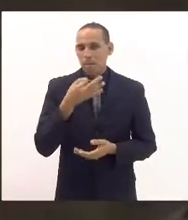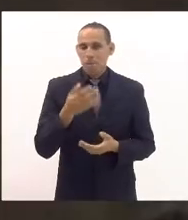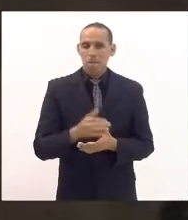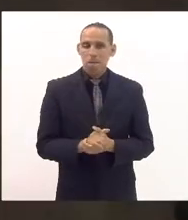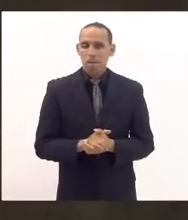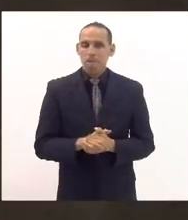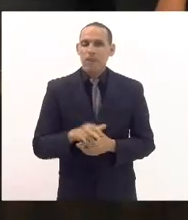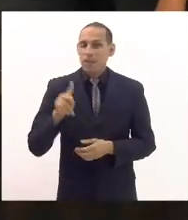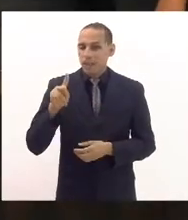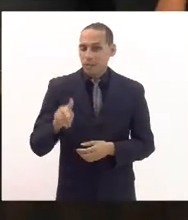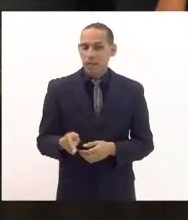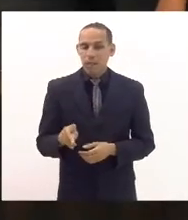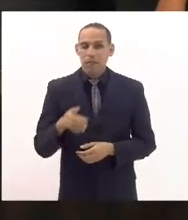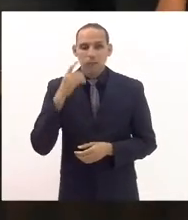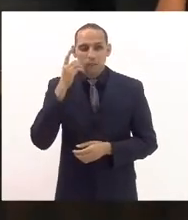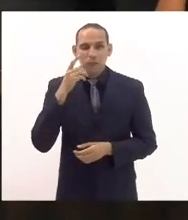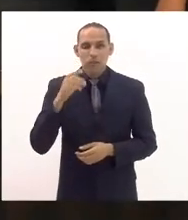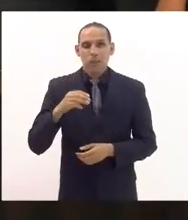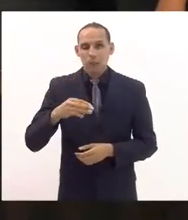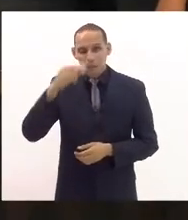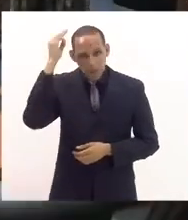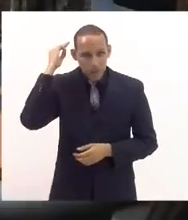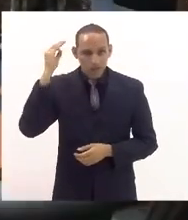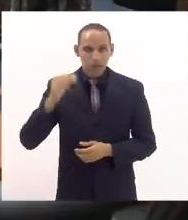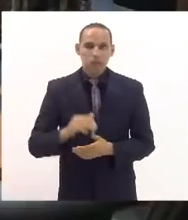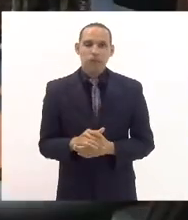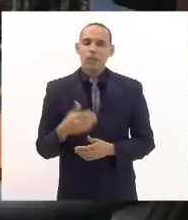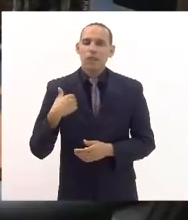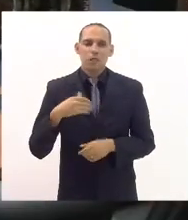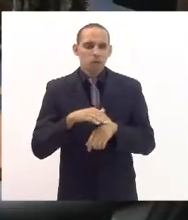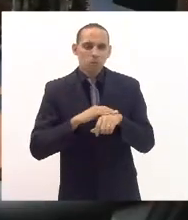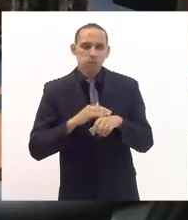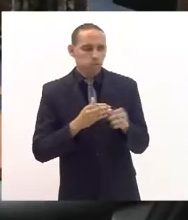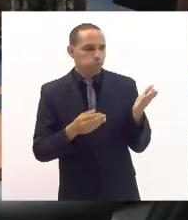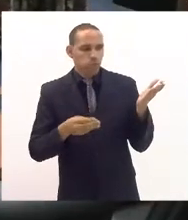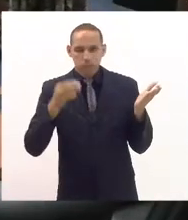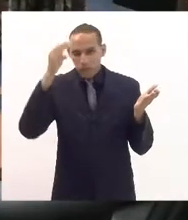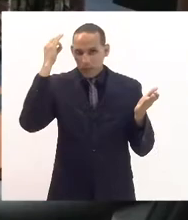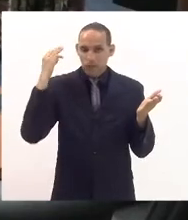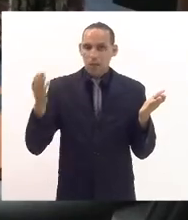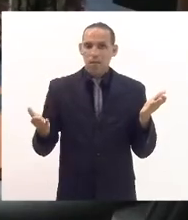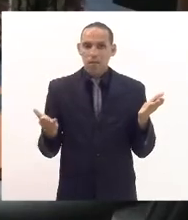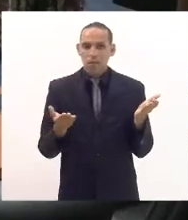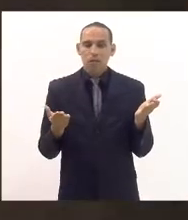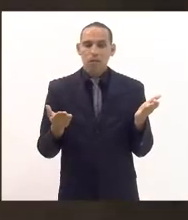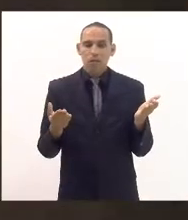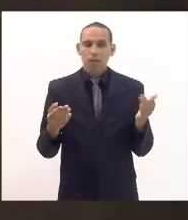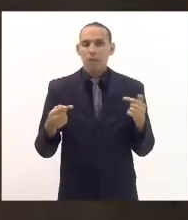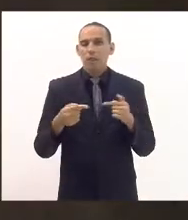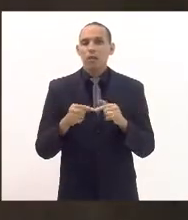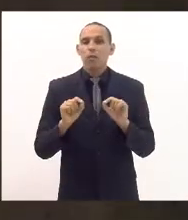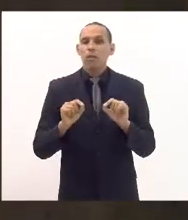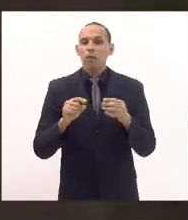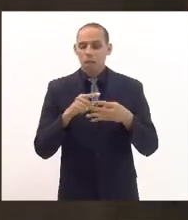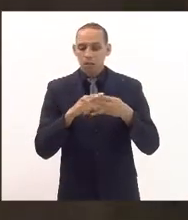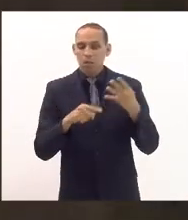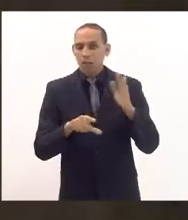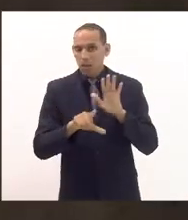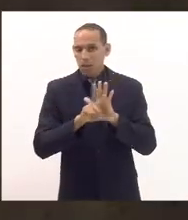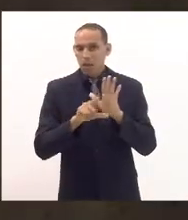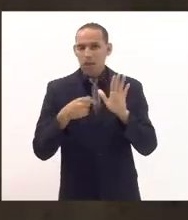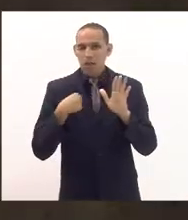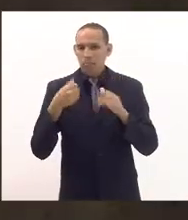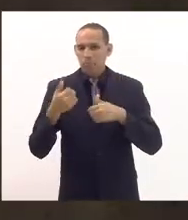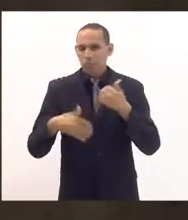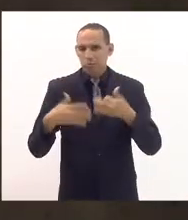Presidente Deputado Márcio Pacheco falei com deputado Márcio Pacheco agora em função de quatro leis que eu vou